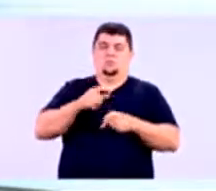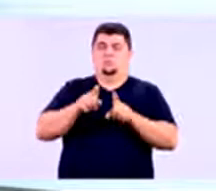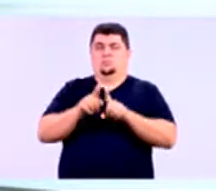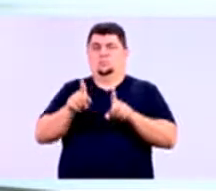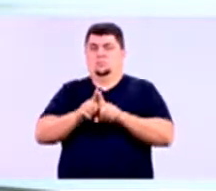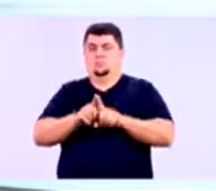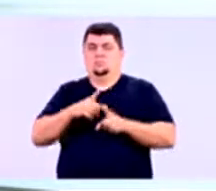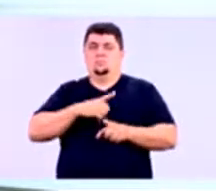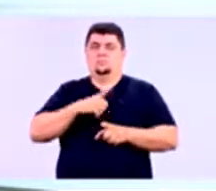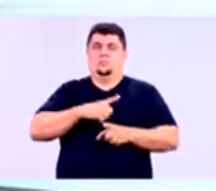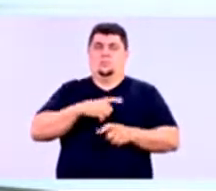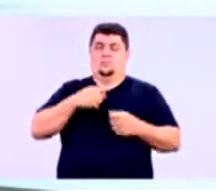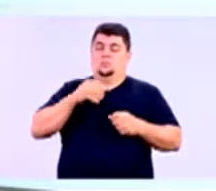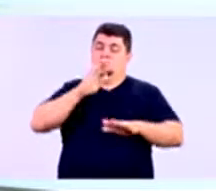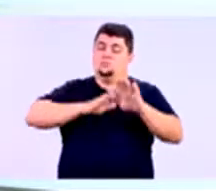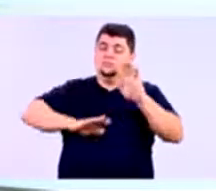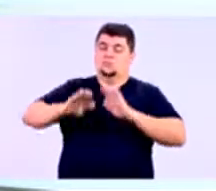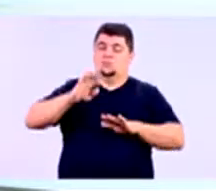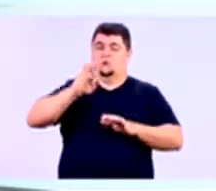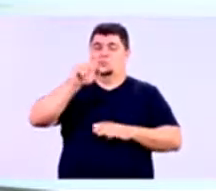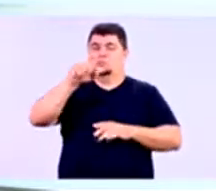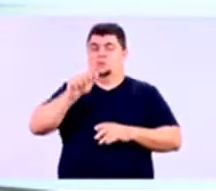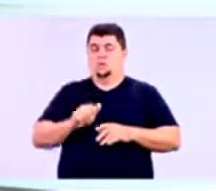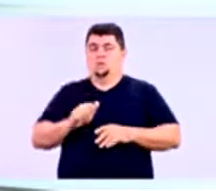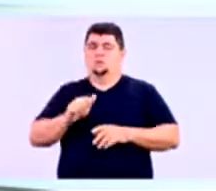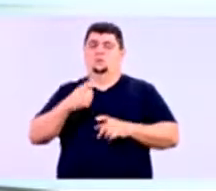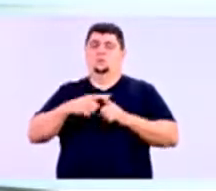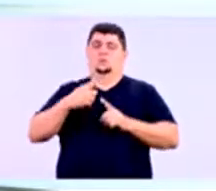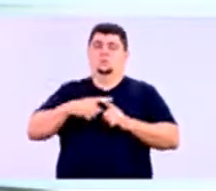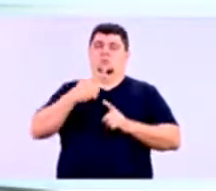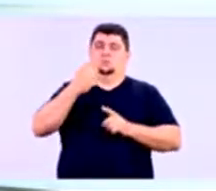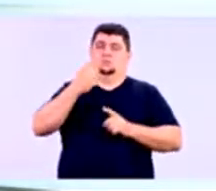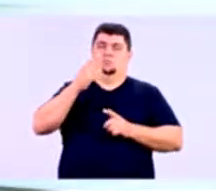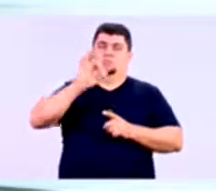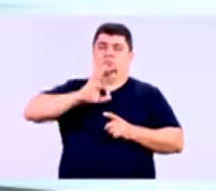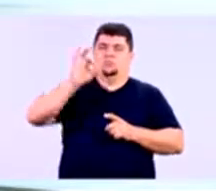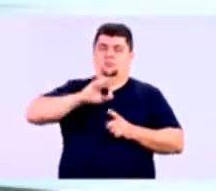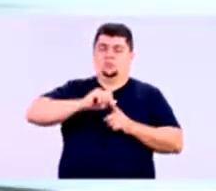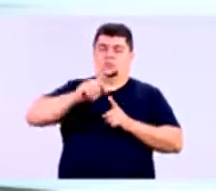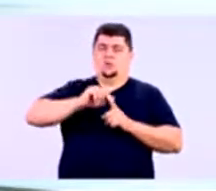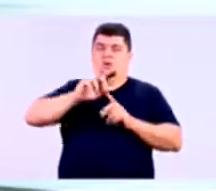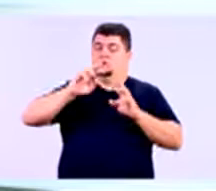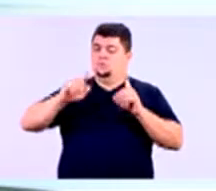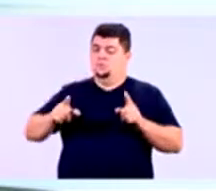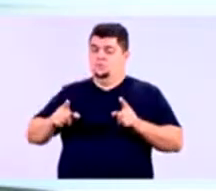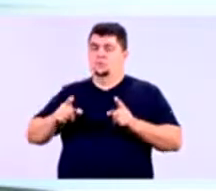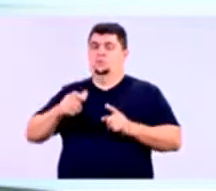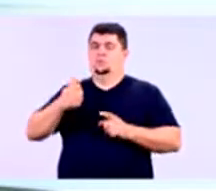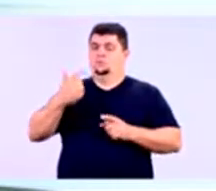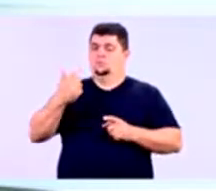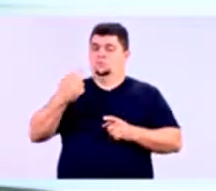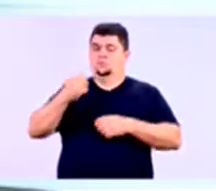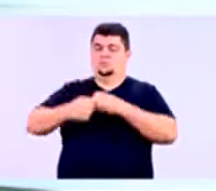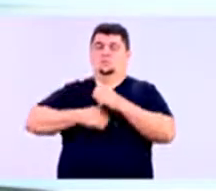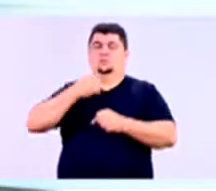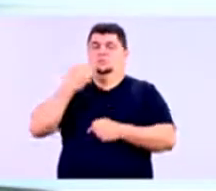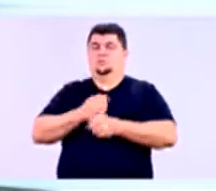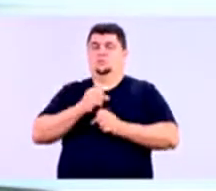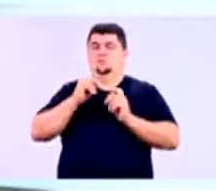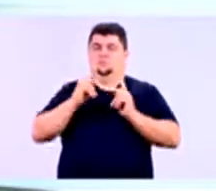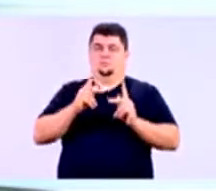juros compostos eu tenho que tomar cuidado com a taxa, porque uma taxa de 1% ao mês não é a mesma de 12% ao ano,